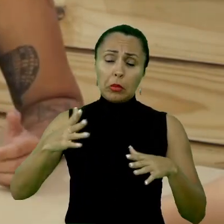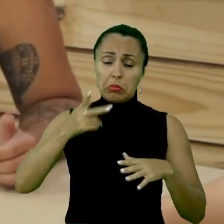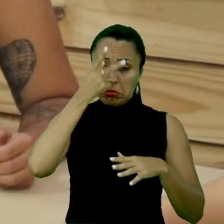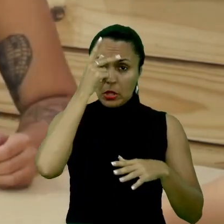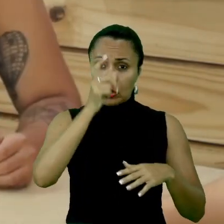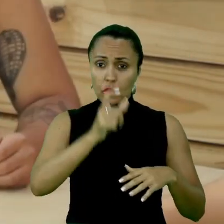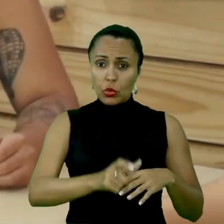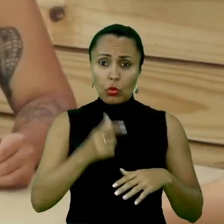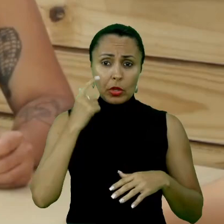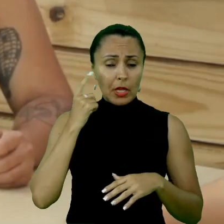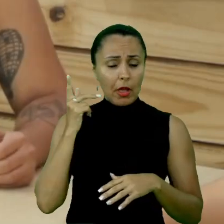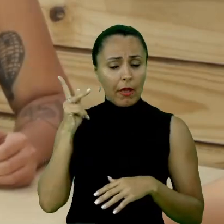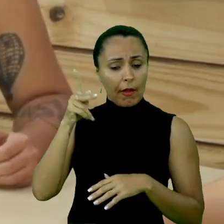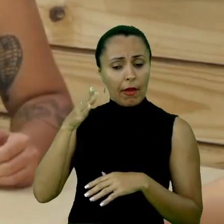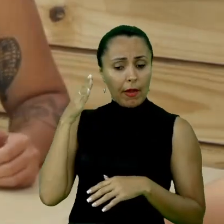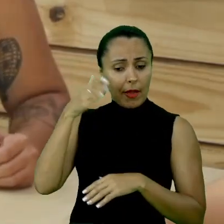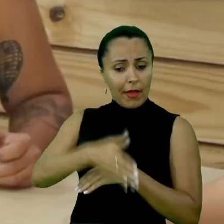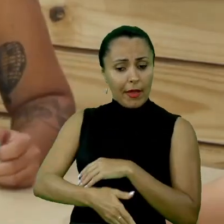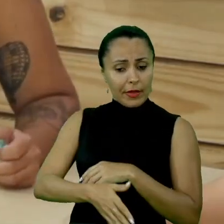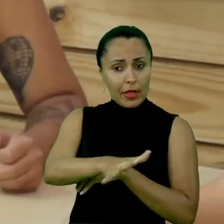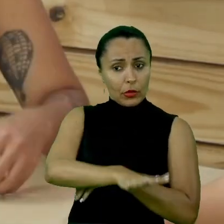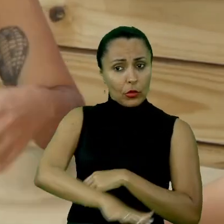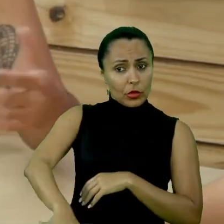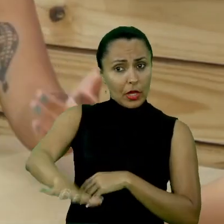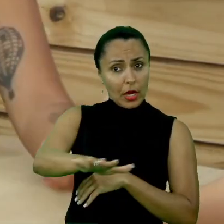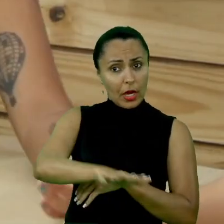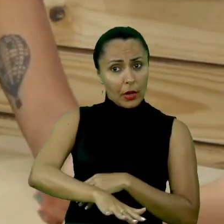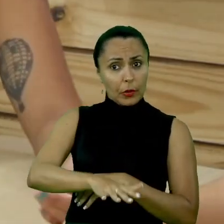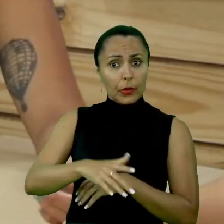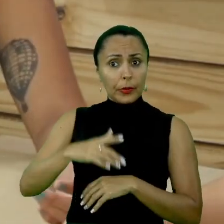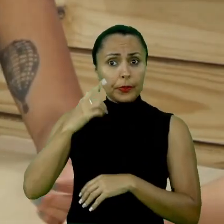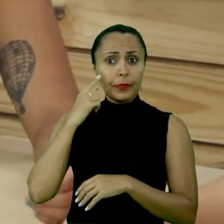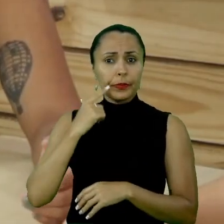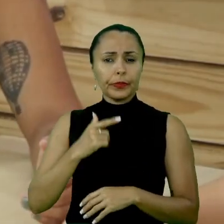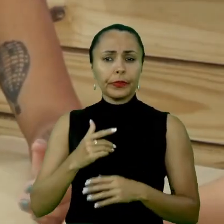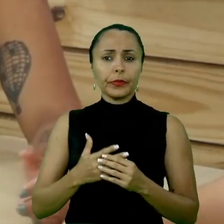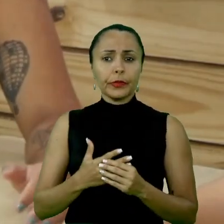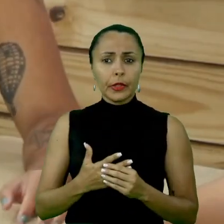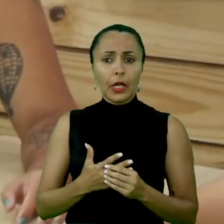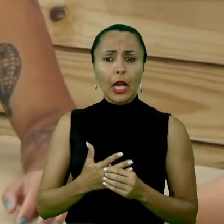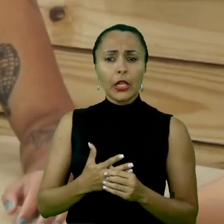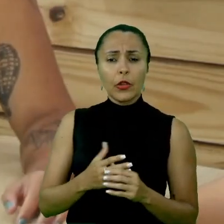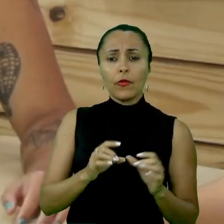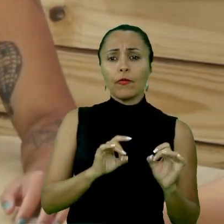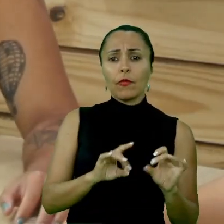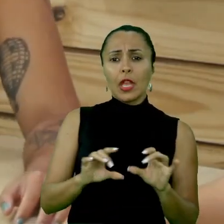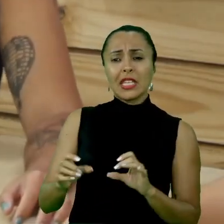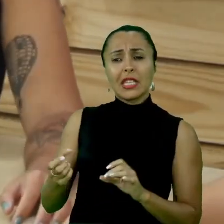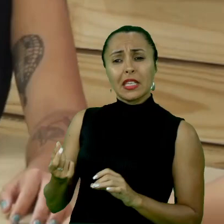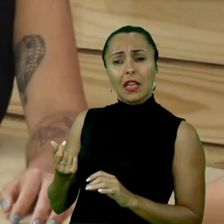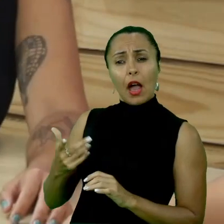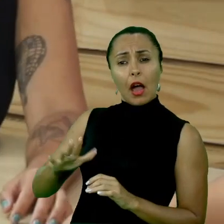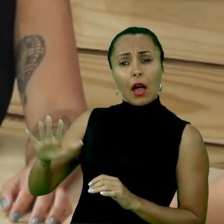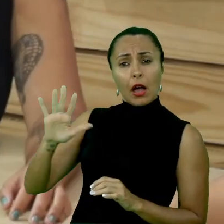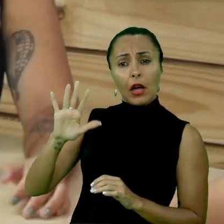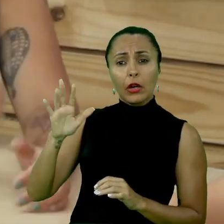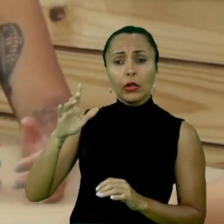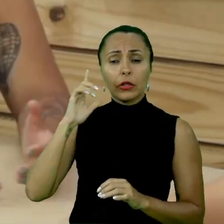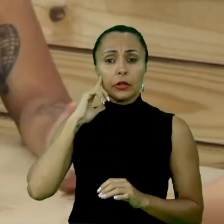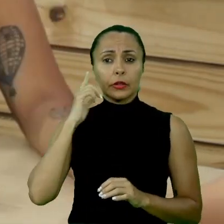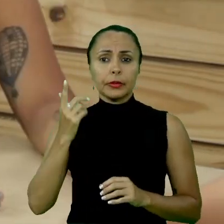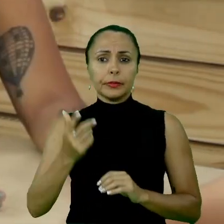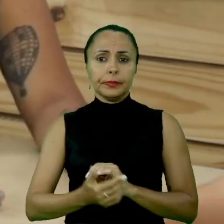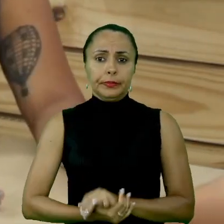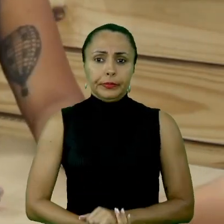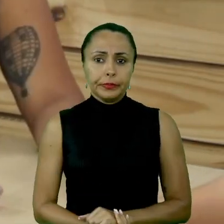entram nos espaços, usurpa tudo e ainda vende caro e diz, oi, nunca mais eu volto aqui.